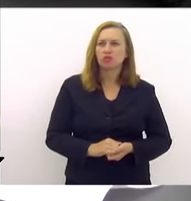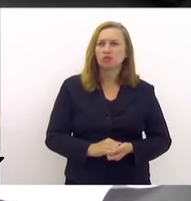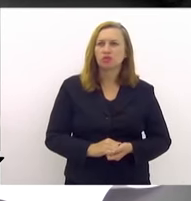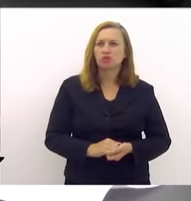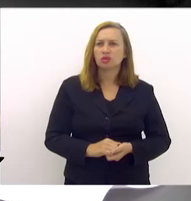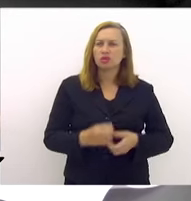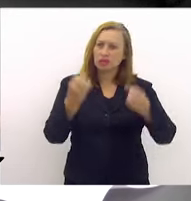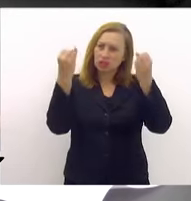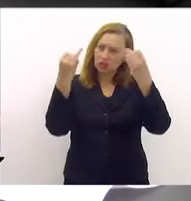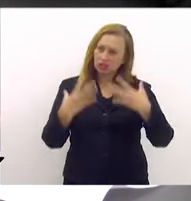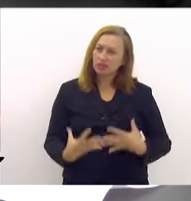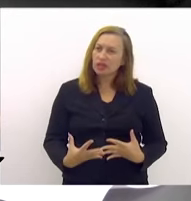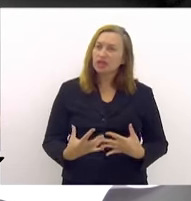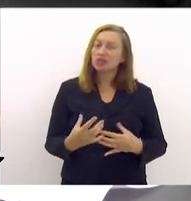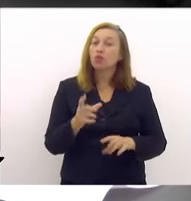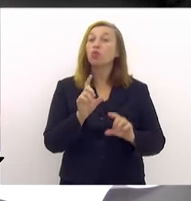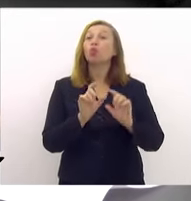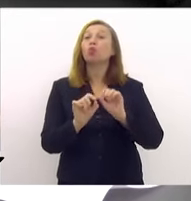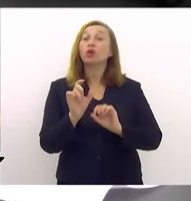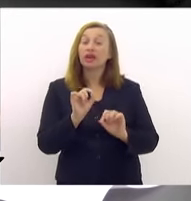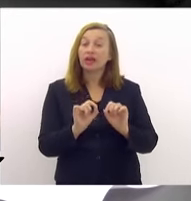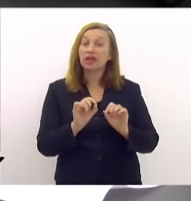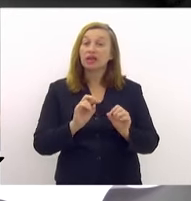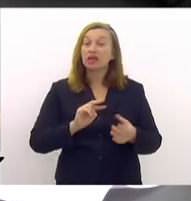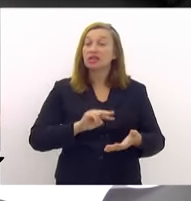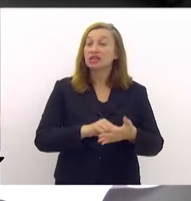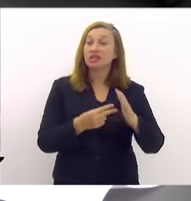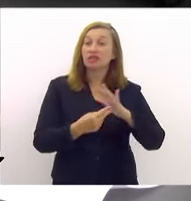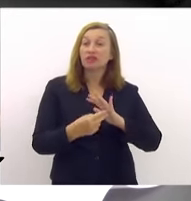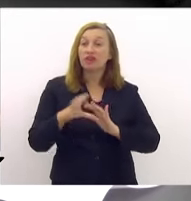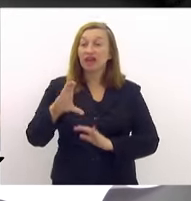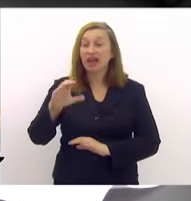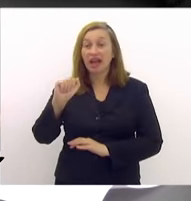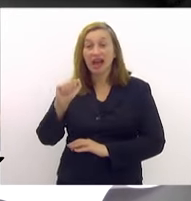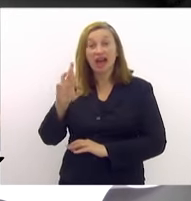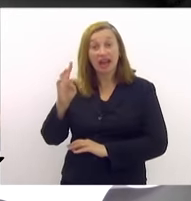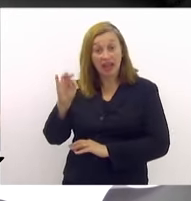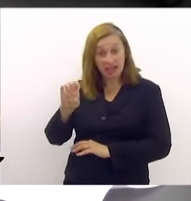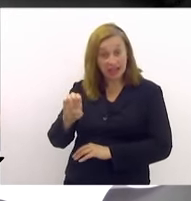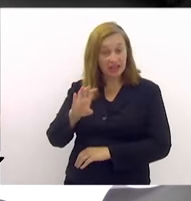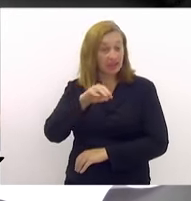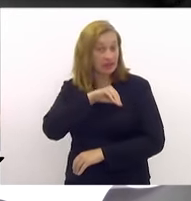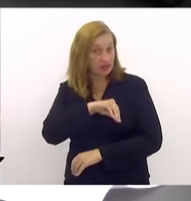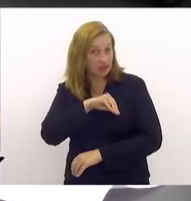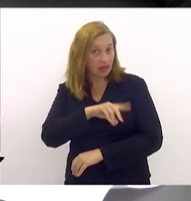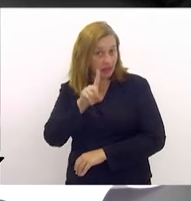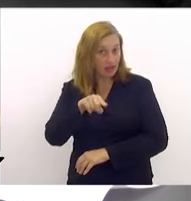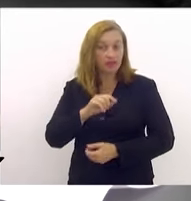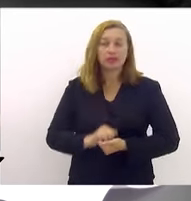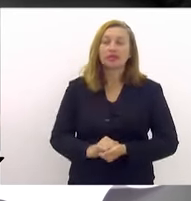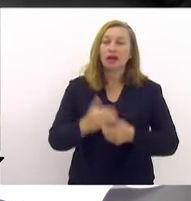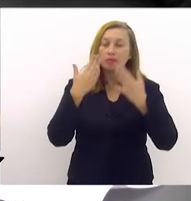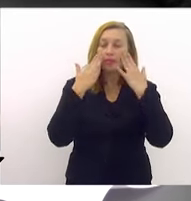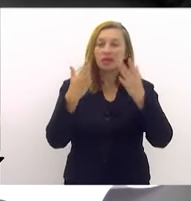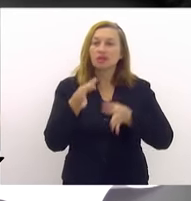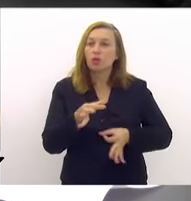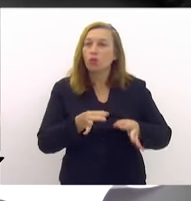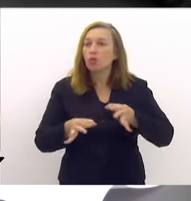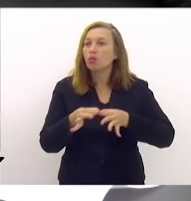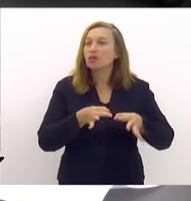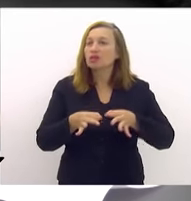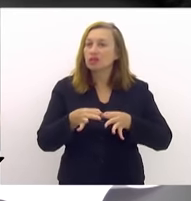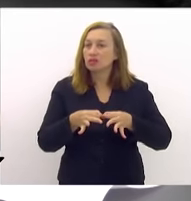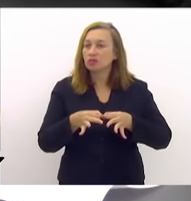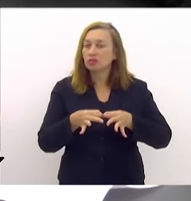o que é carente, que é renda, e alguém apresentar essa organização. E